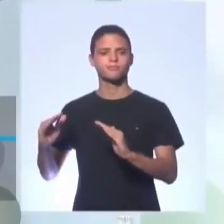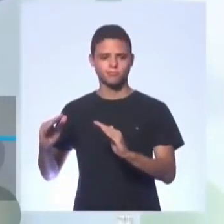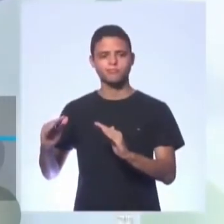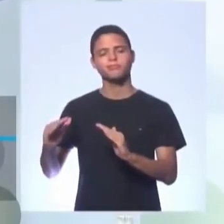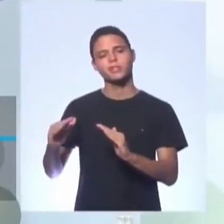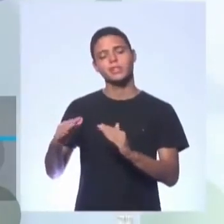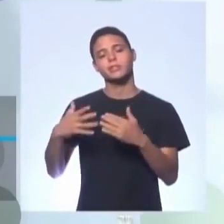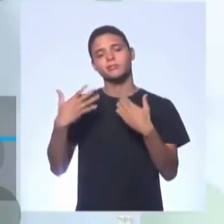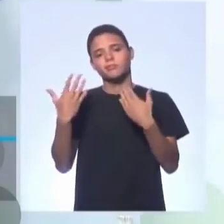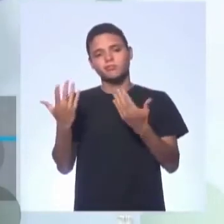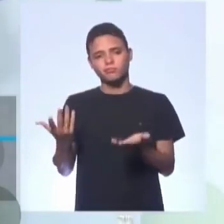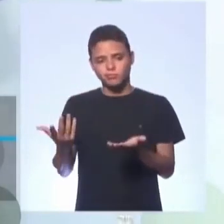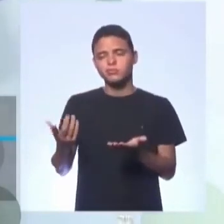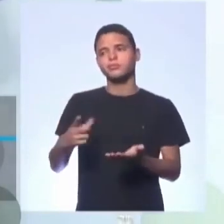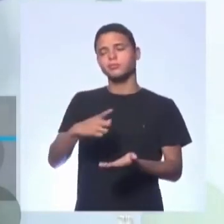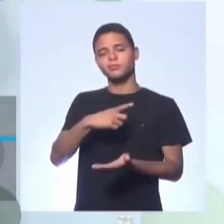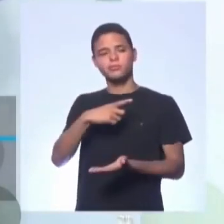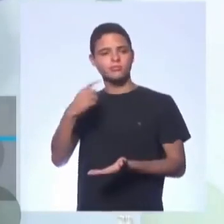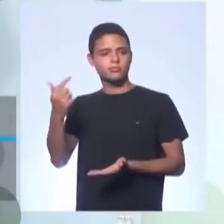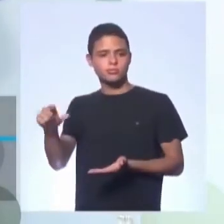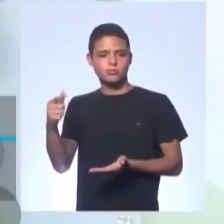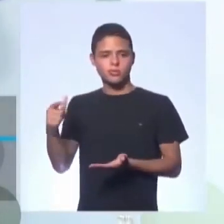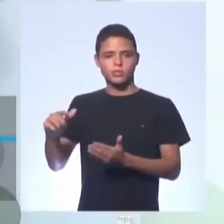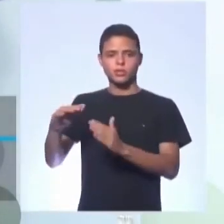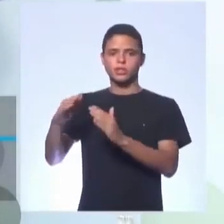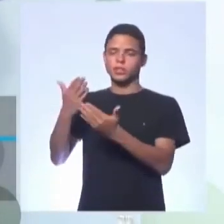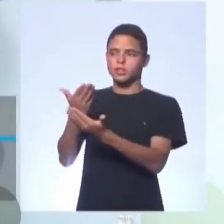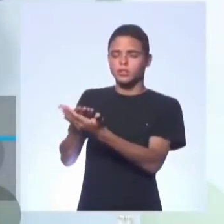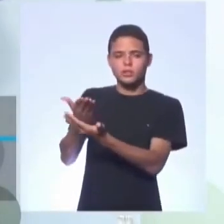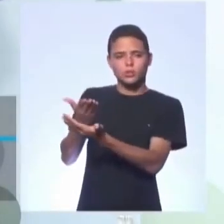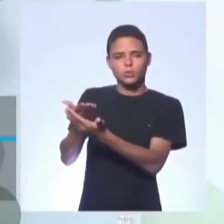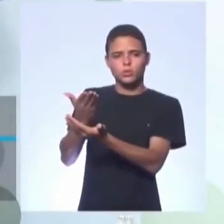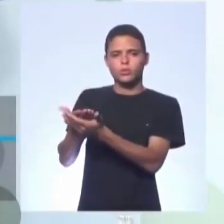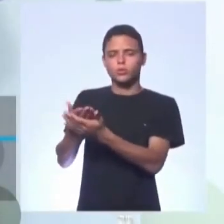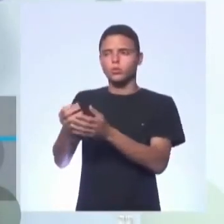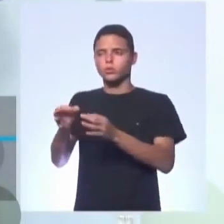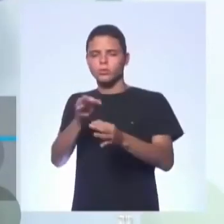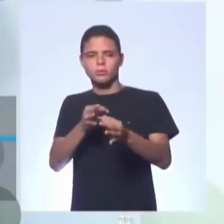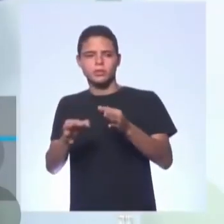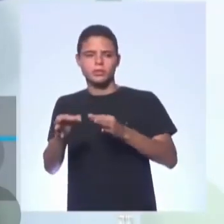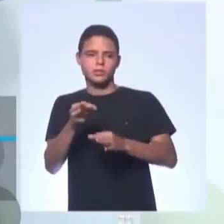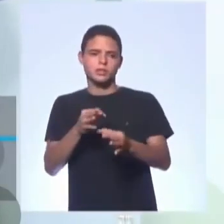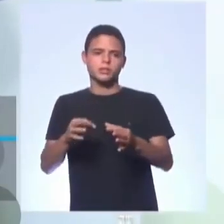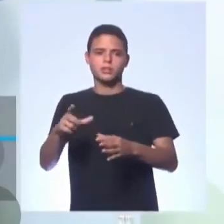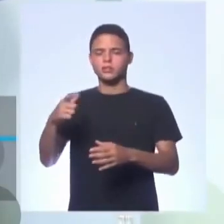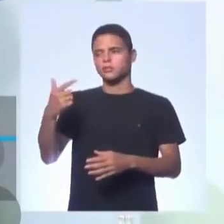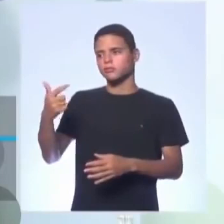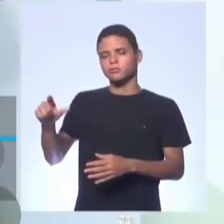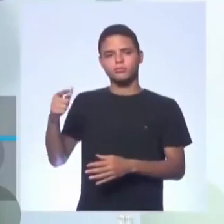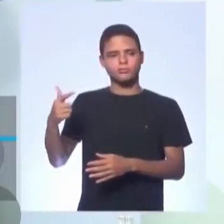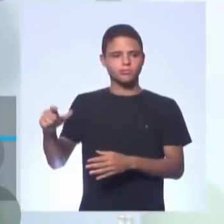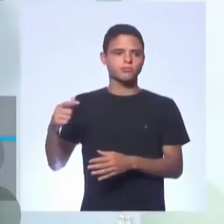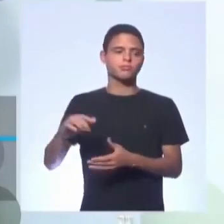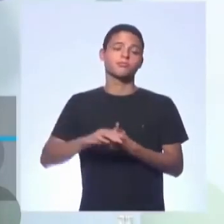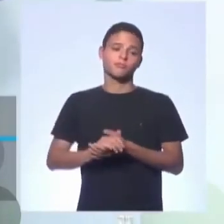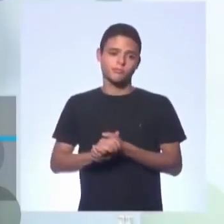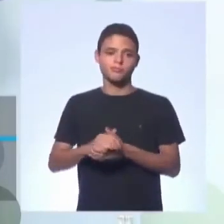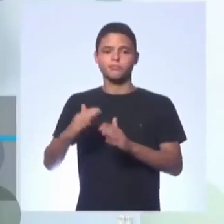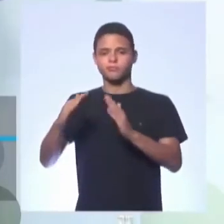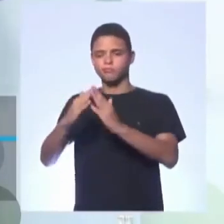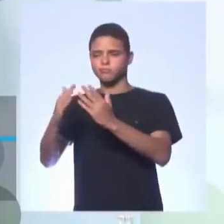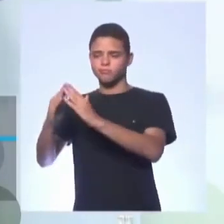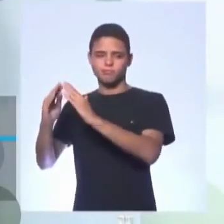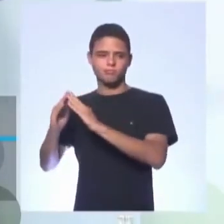uma infraestrutura, né? Não ter um estudo e um planejamento. Então, várias, né, centenas, milhares de casas aí,